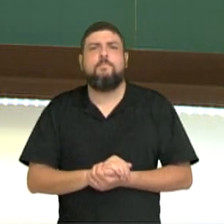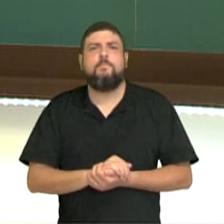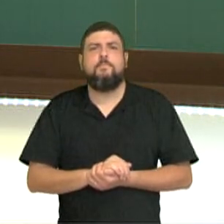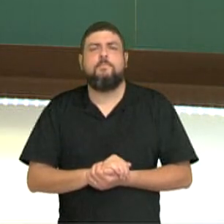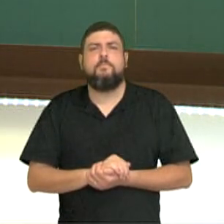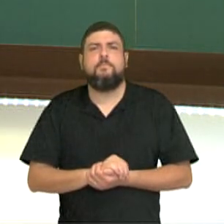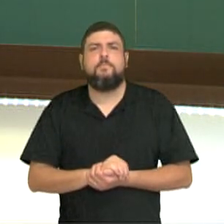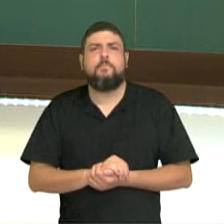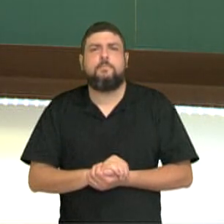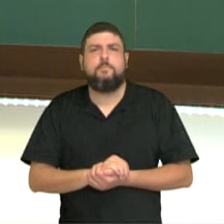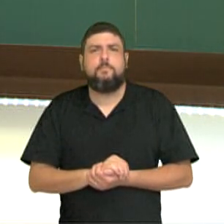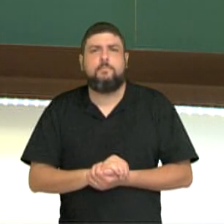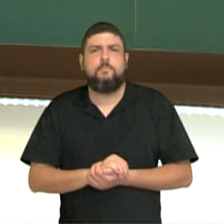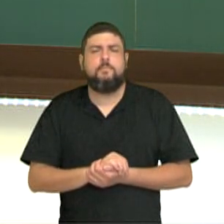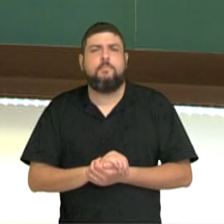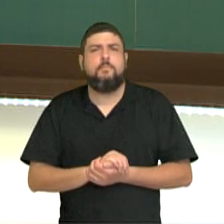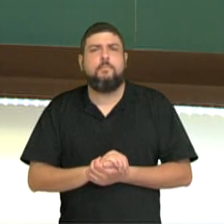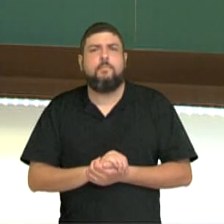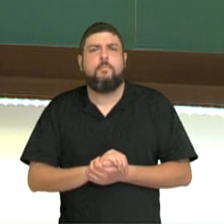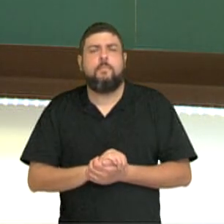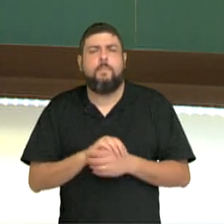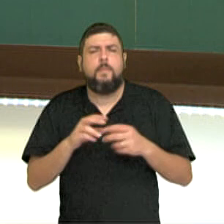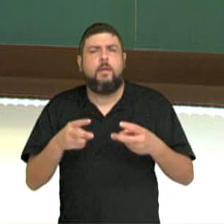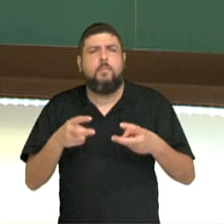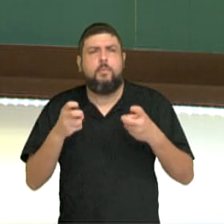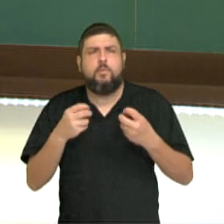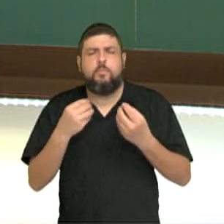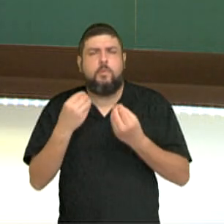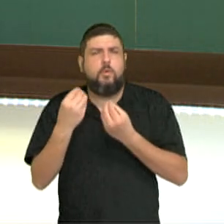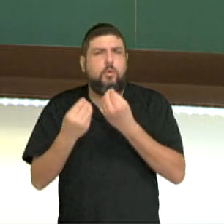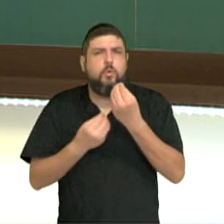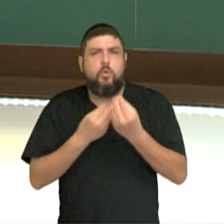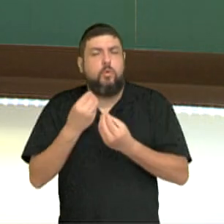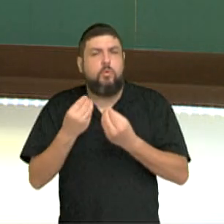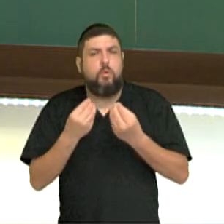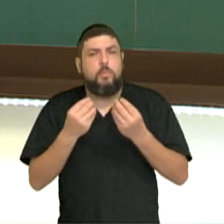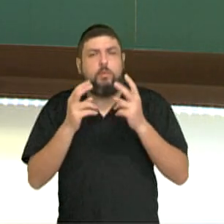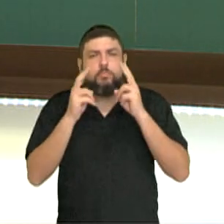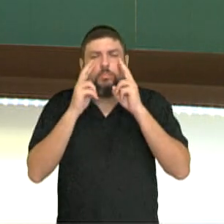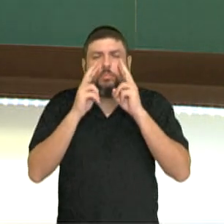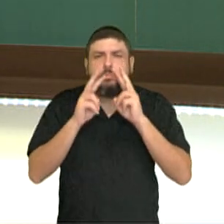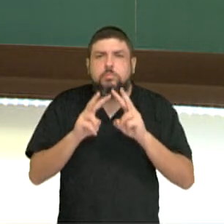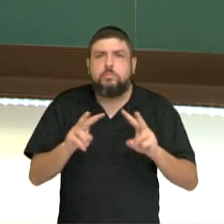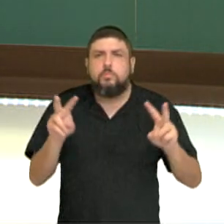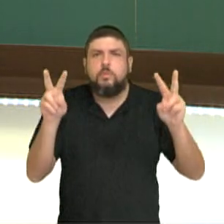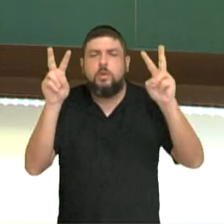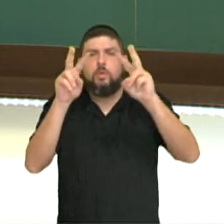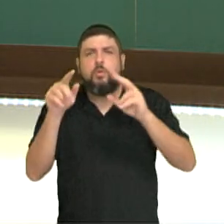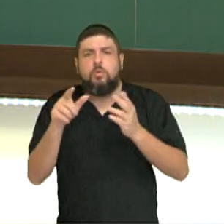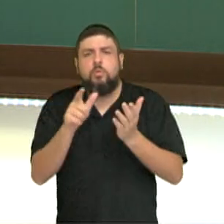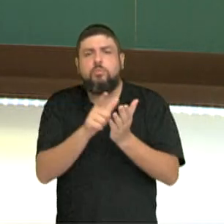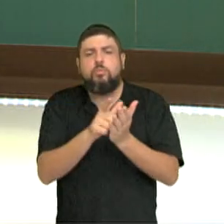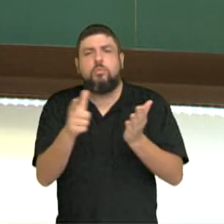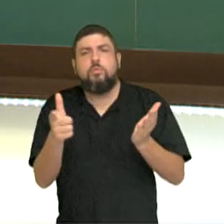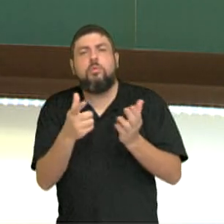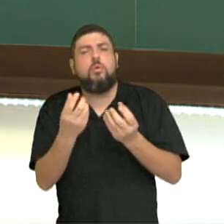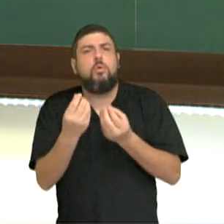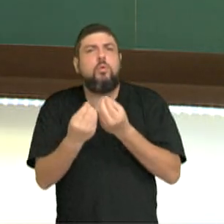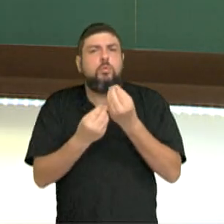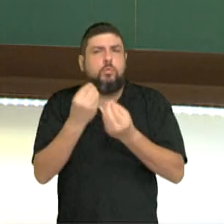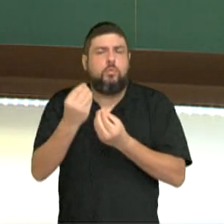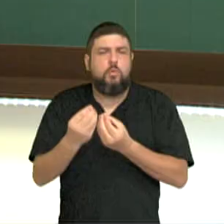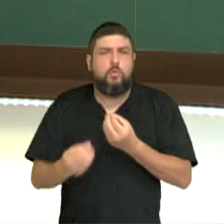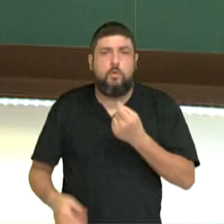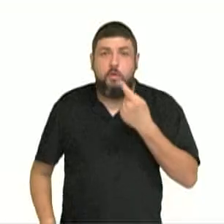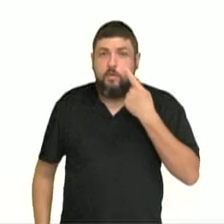Observe então aqui como que ficaria visualmente, né, a questão da manchete e a questão da linha fina. Então,